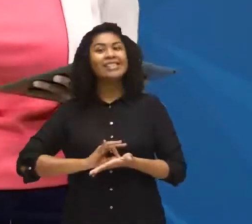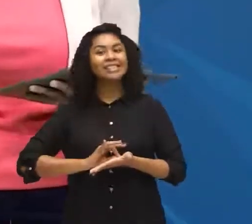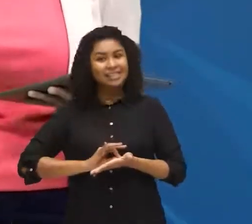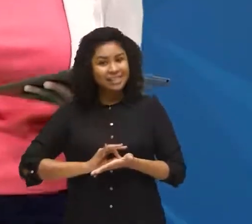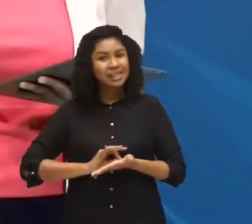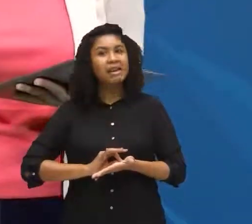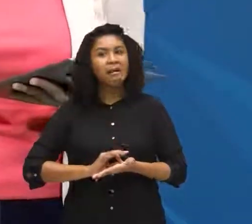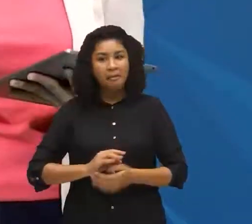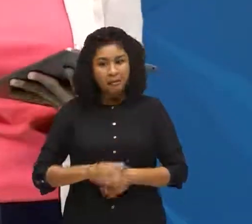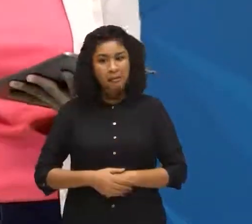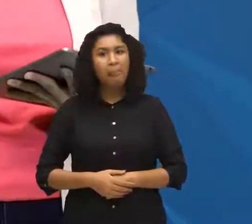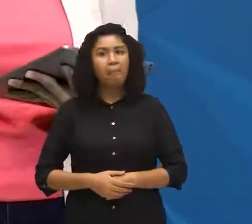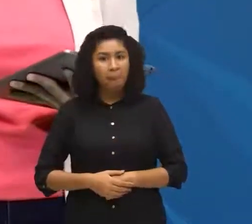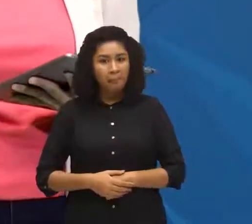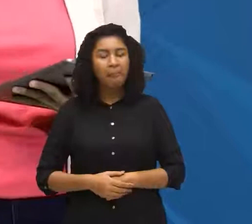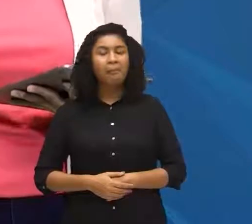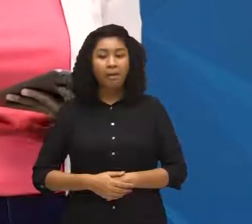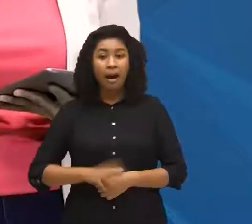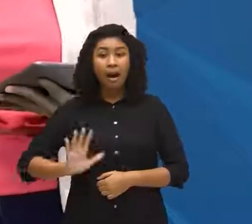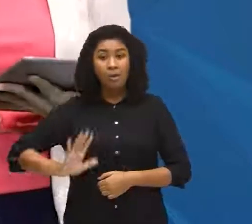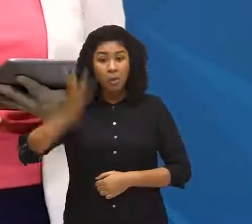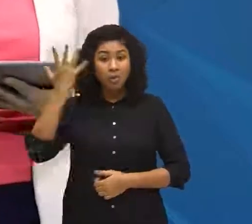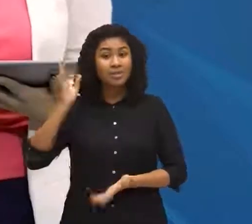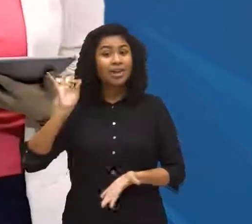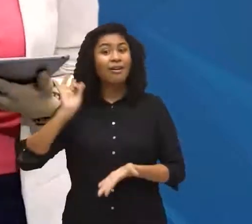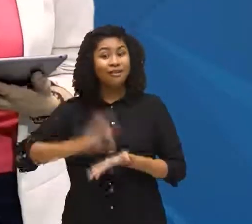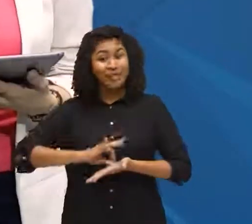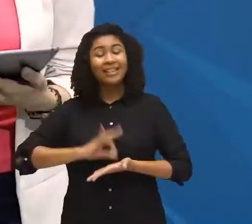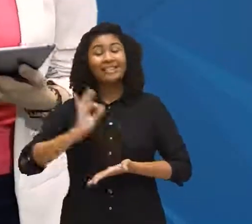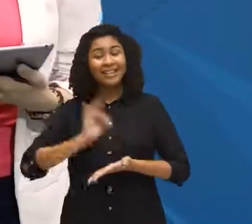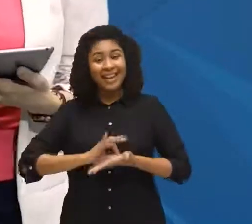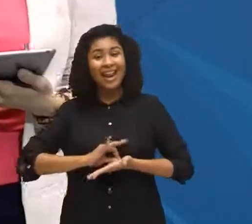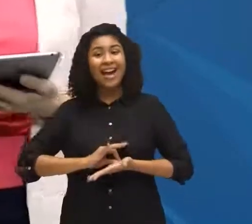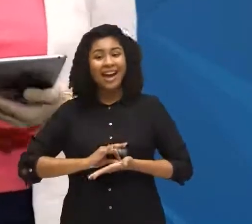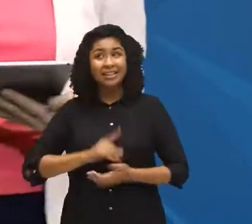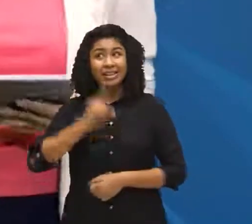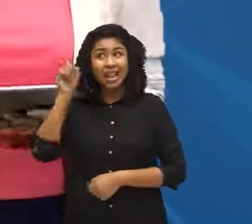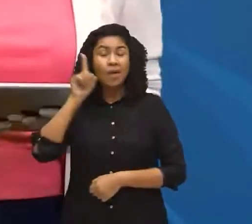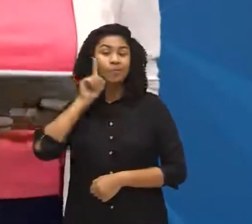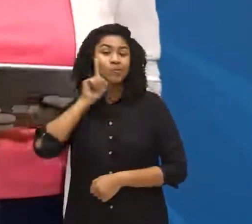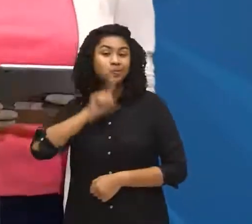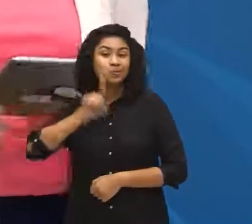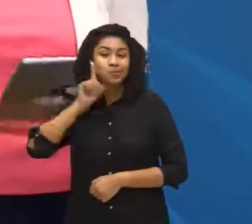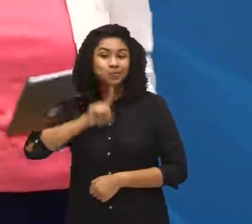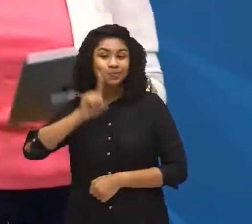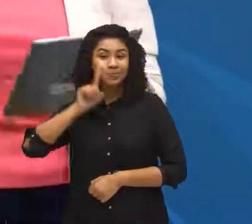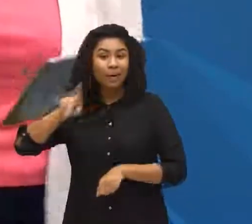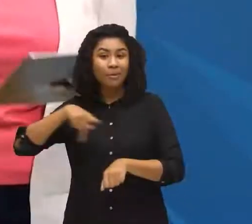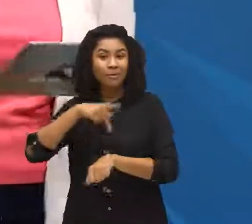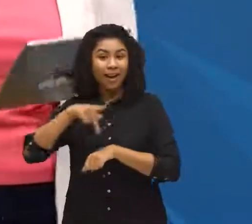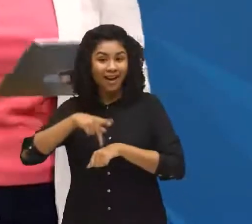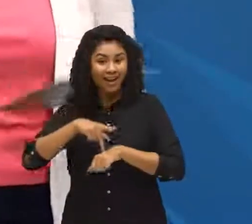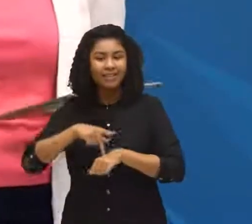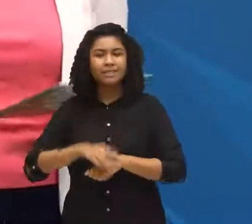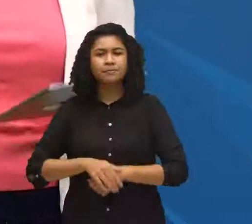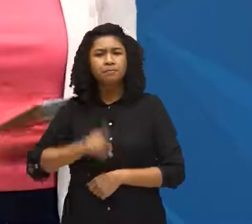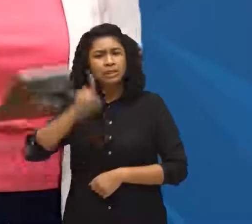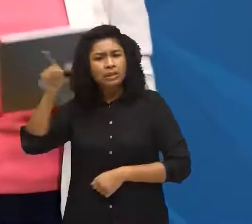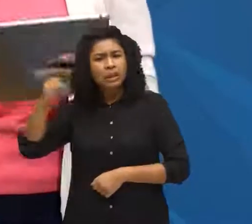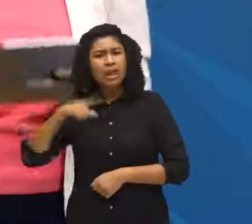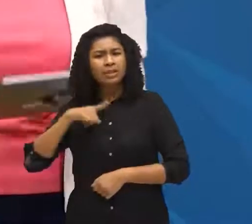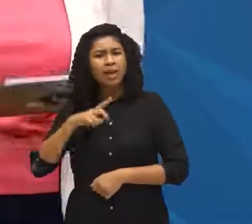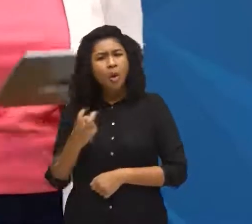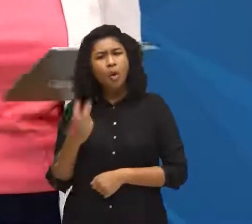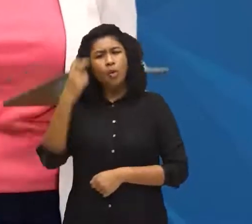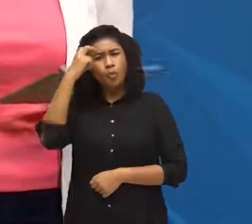é fake news, isso realmente aconteceu nos Estados Unidos, tá bom? Lá, eles têm a cultura de caça,